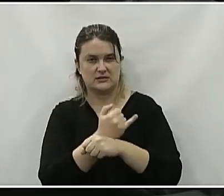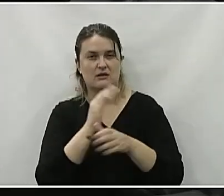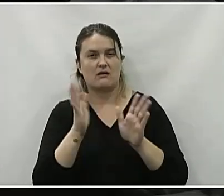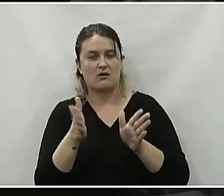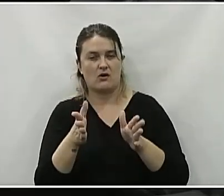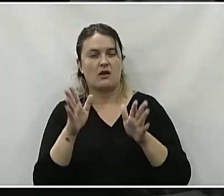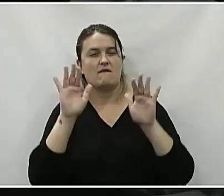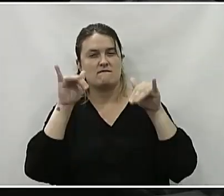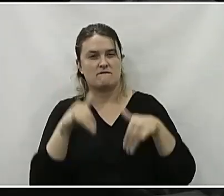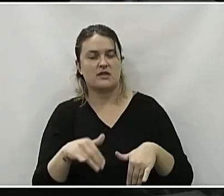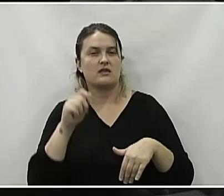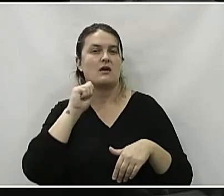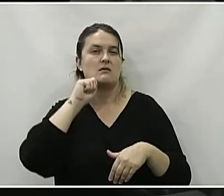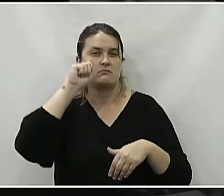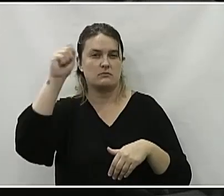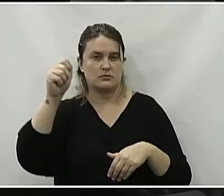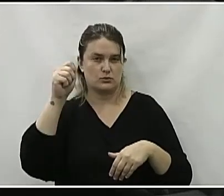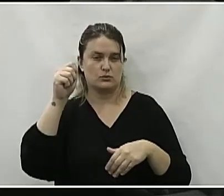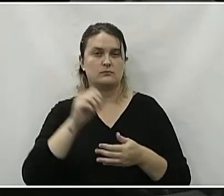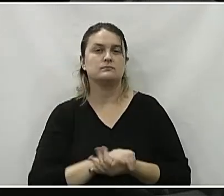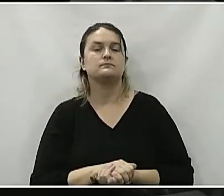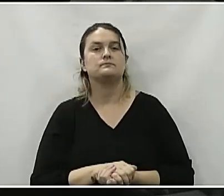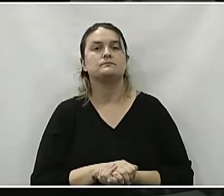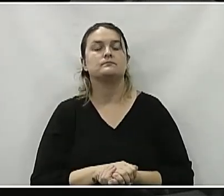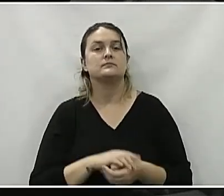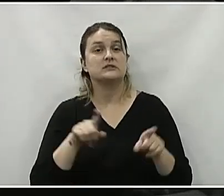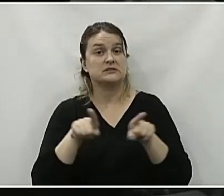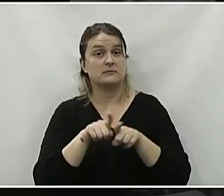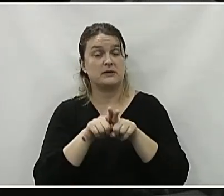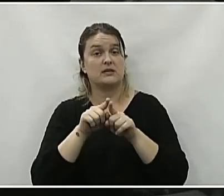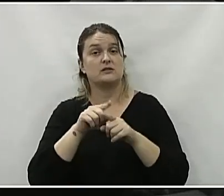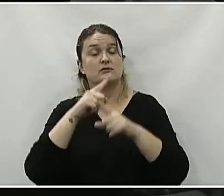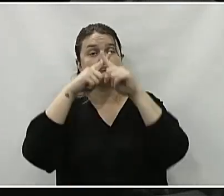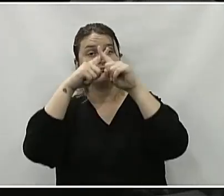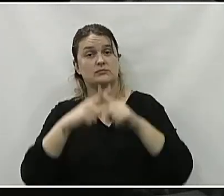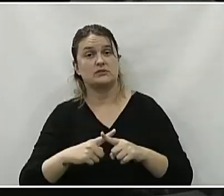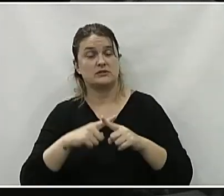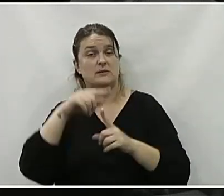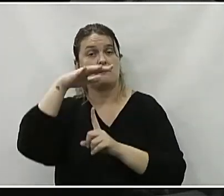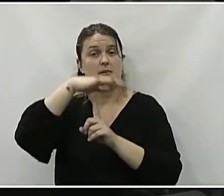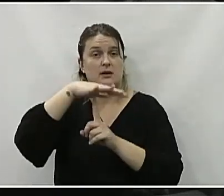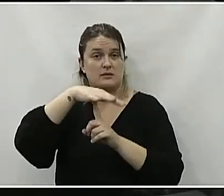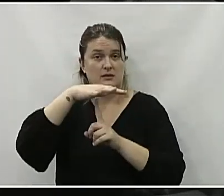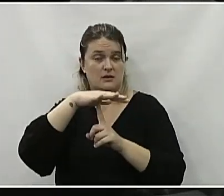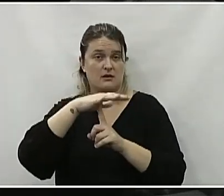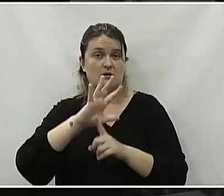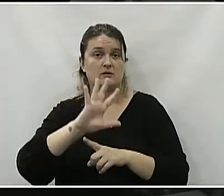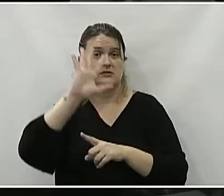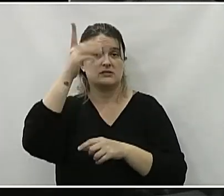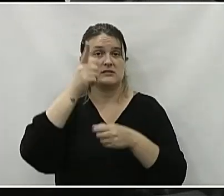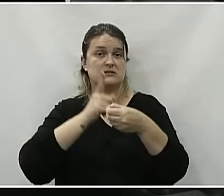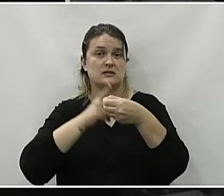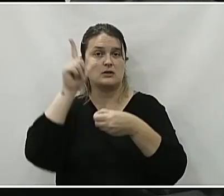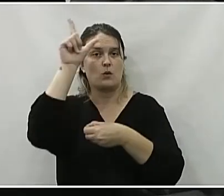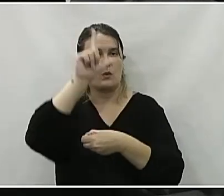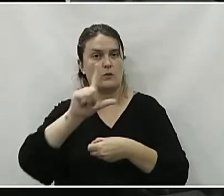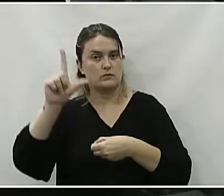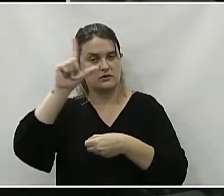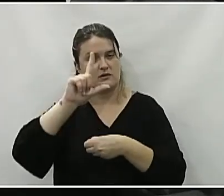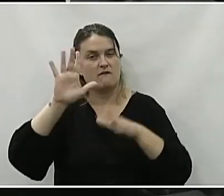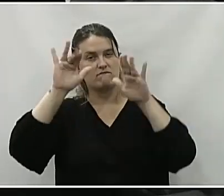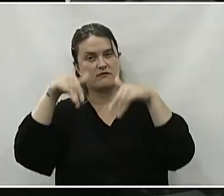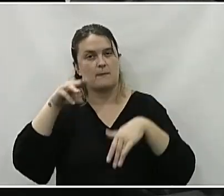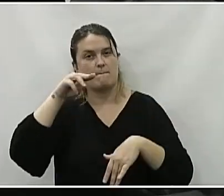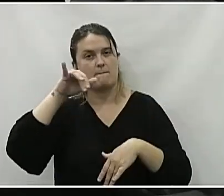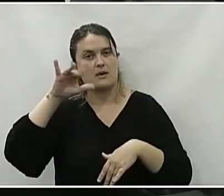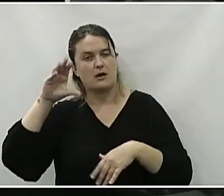no final do mês de abril, e também para os Jogos Paradesportivos do Paraná, que vai acontecer em Londrina, no final de